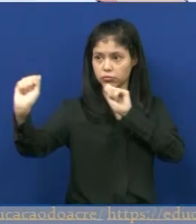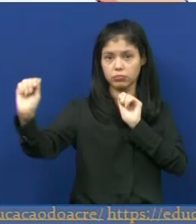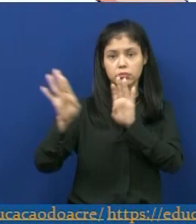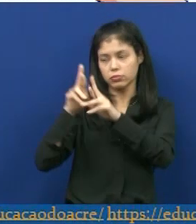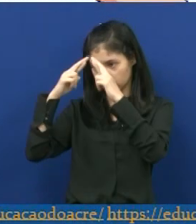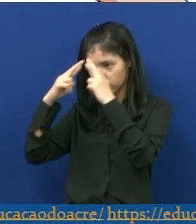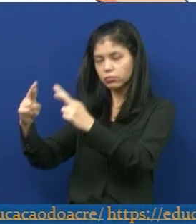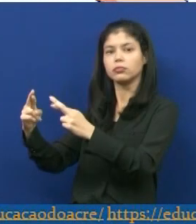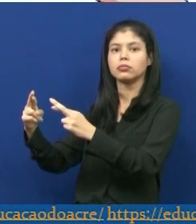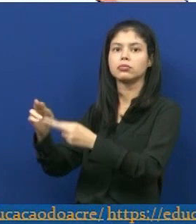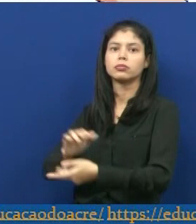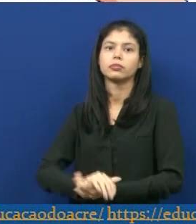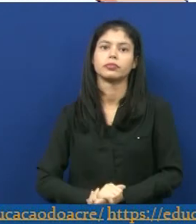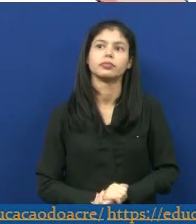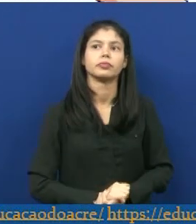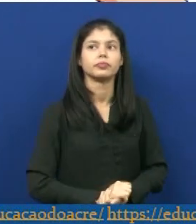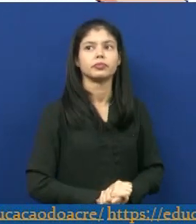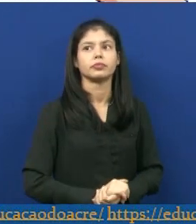certo respeito.